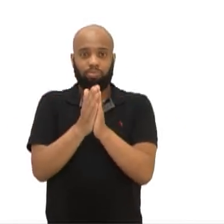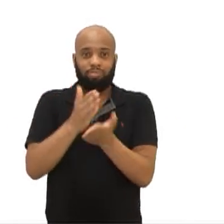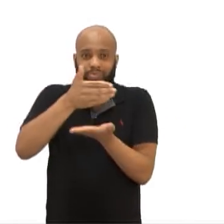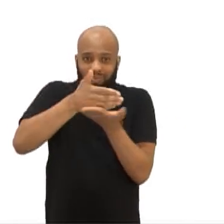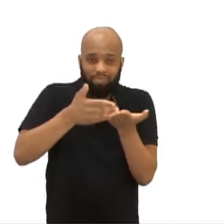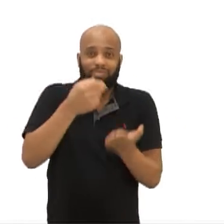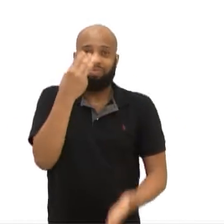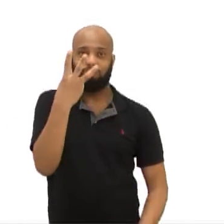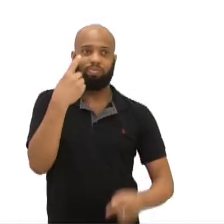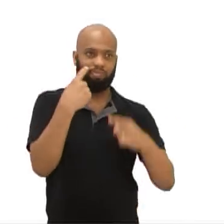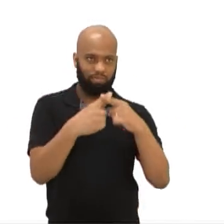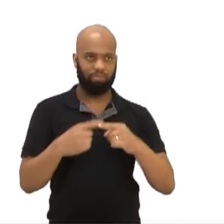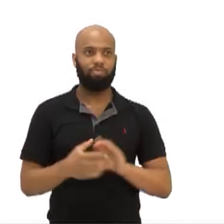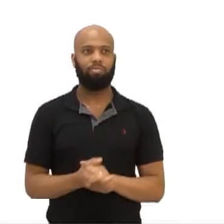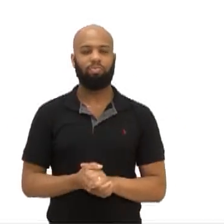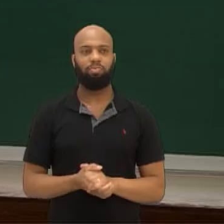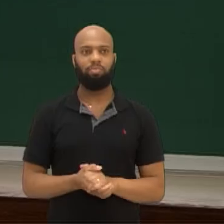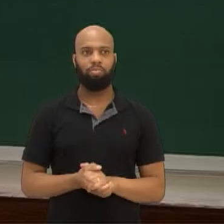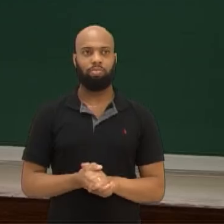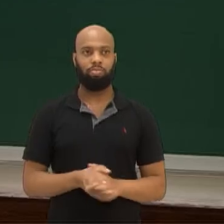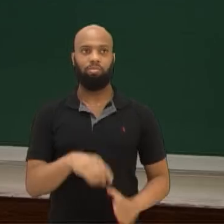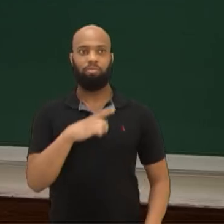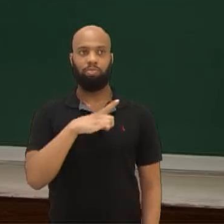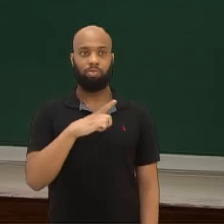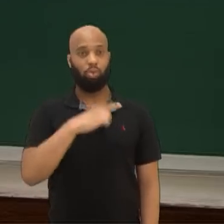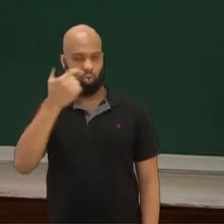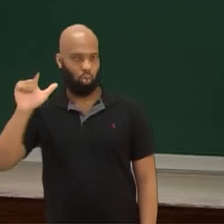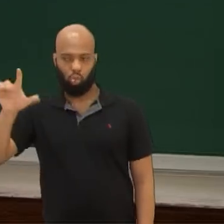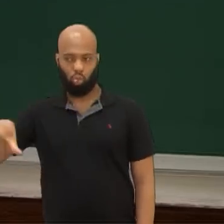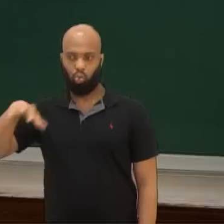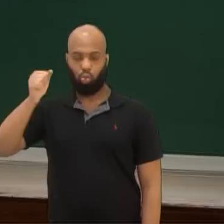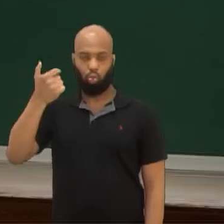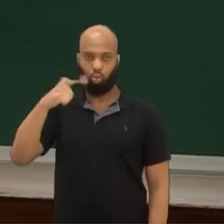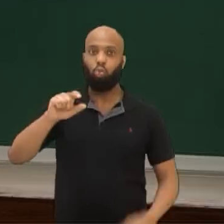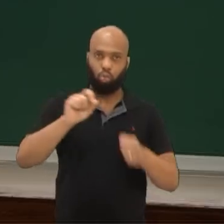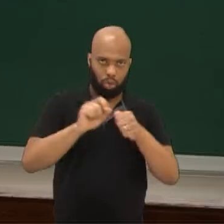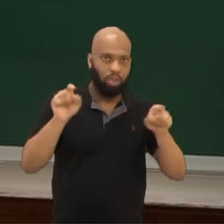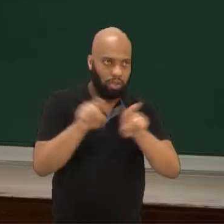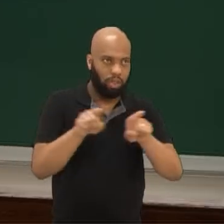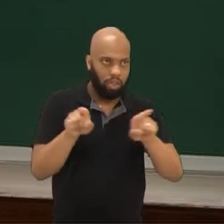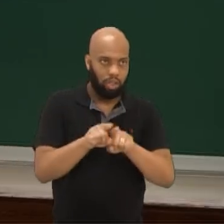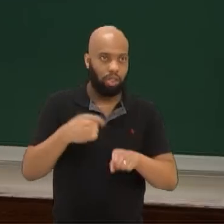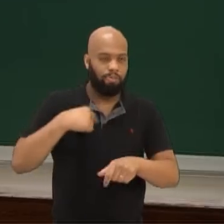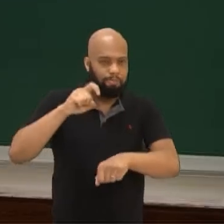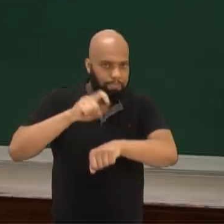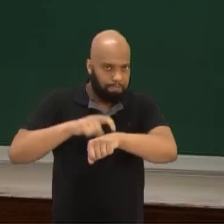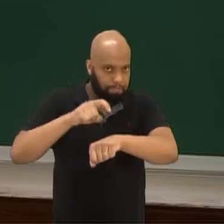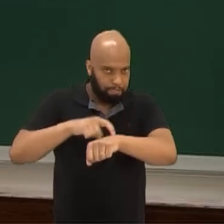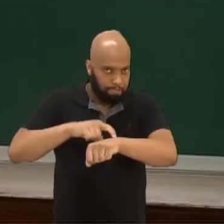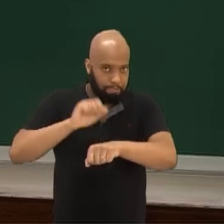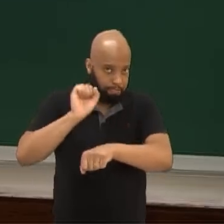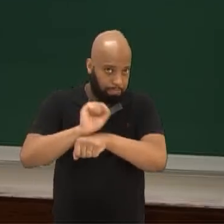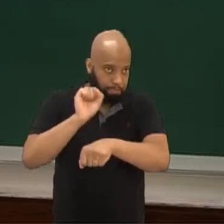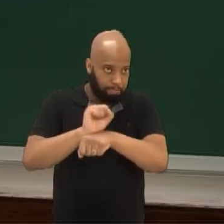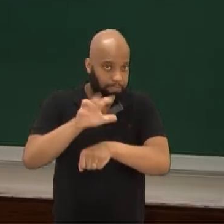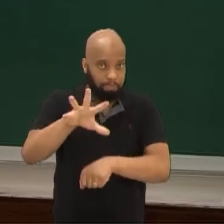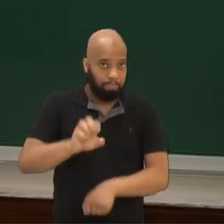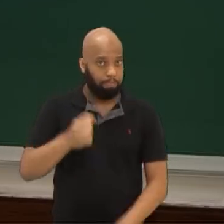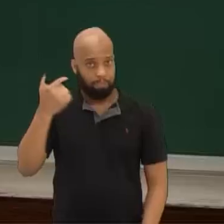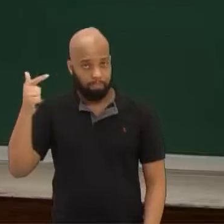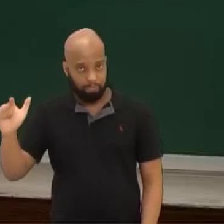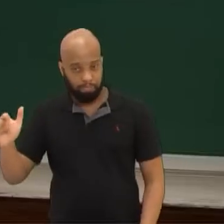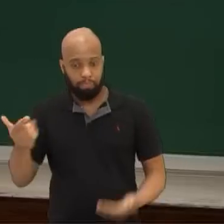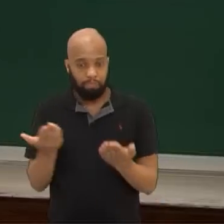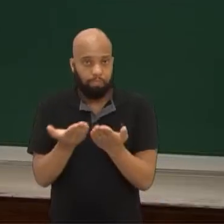vezes. Então, o que acontece aqui? Vamos pegar outro círculo, vocês vão fazer aí agora e a professora vai dar um tempinho, tá? Pega um